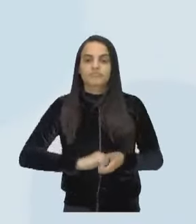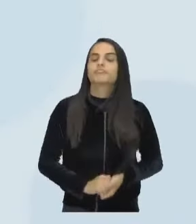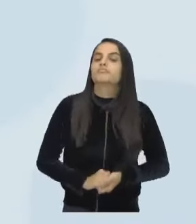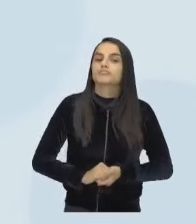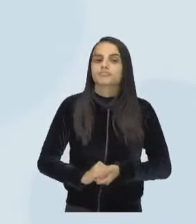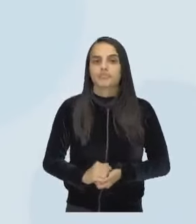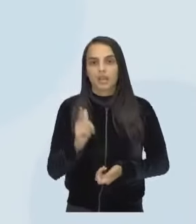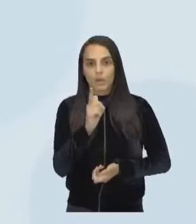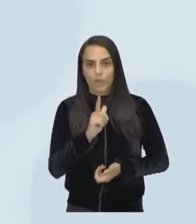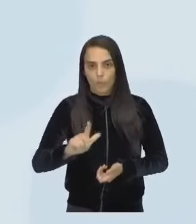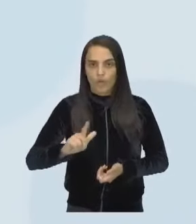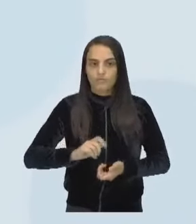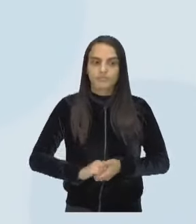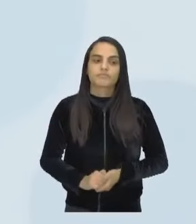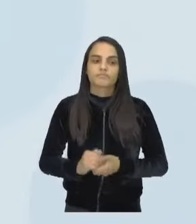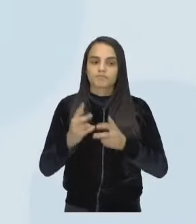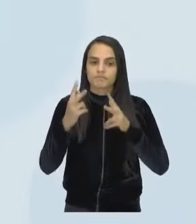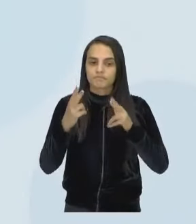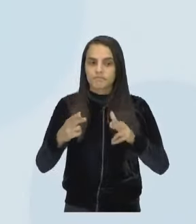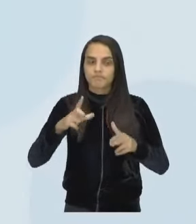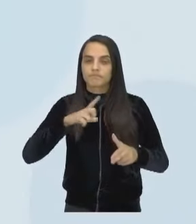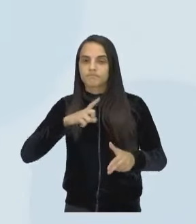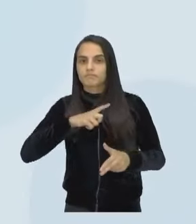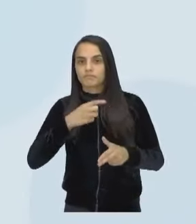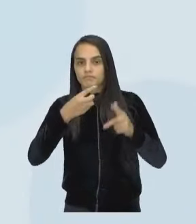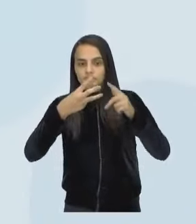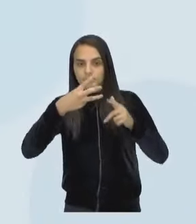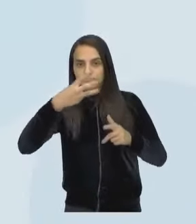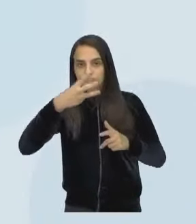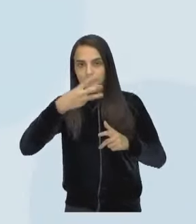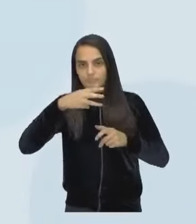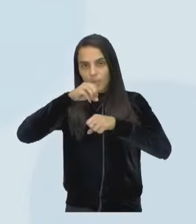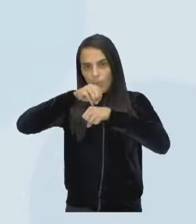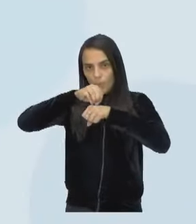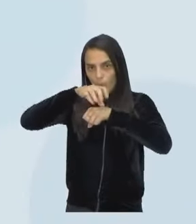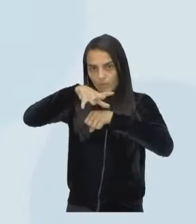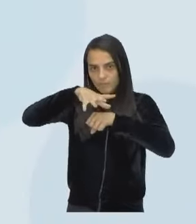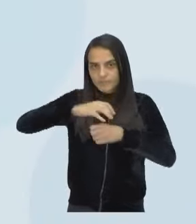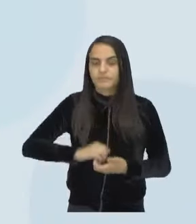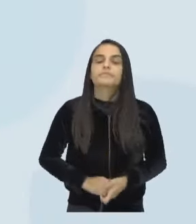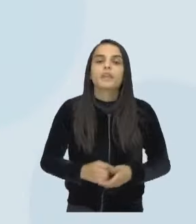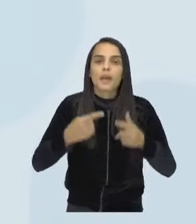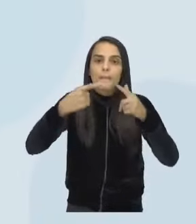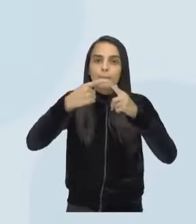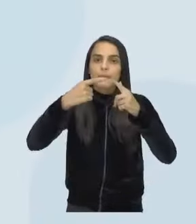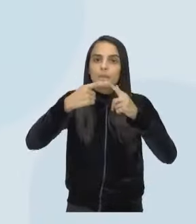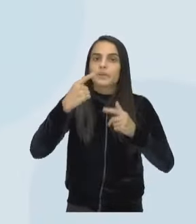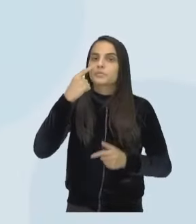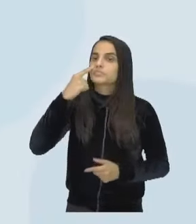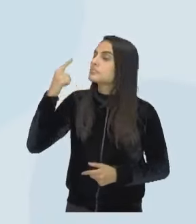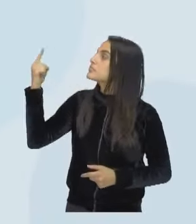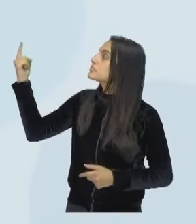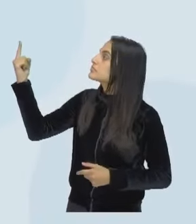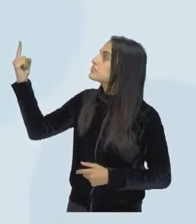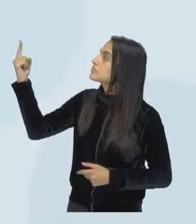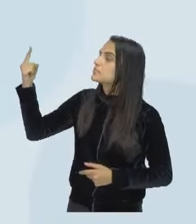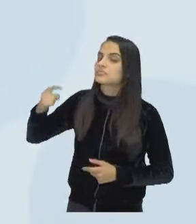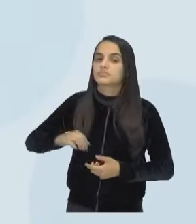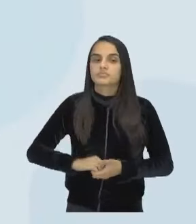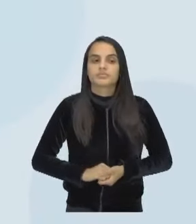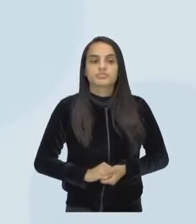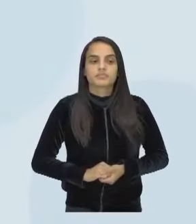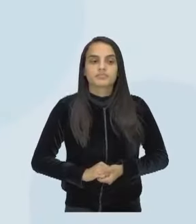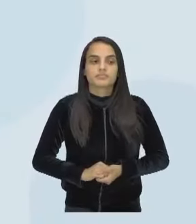coisa, nós temos lá mais três dicas para vocês. E a primeira, 12 letters. Então, essa palavra